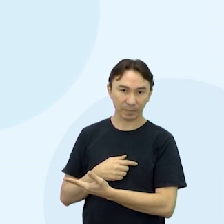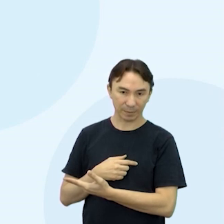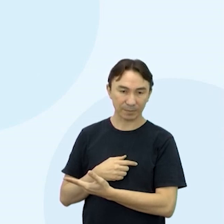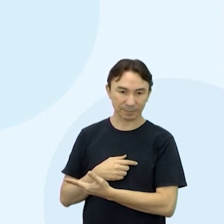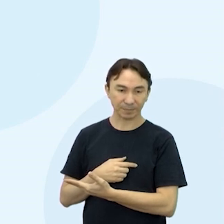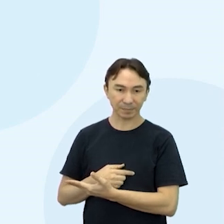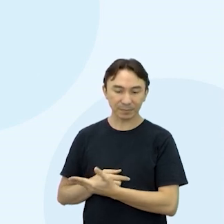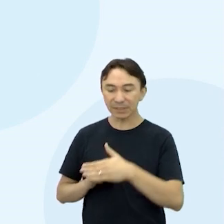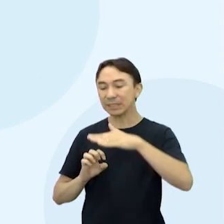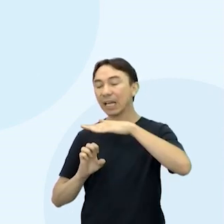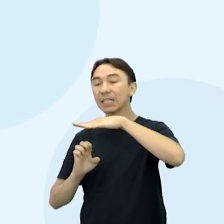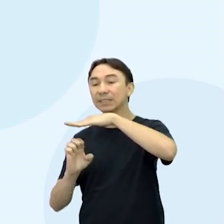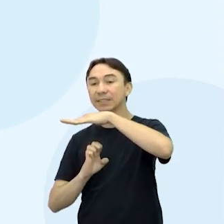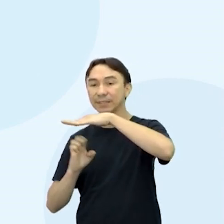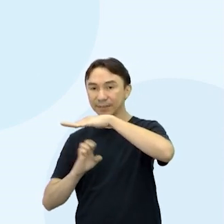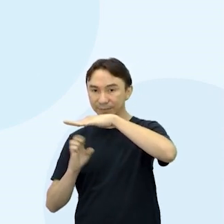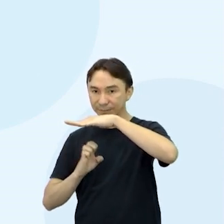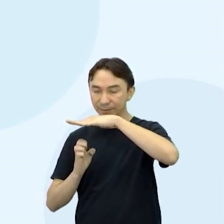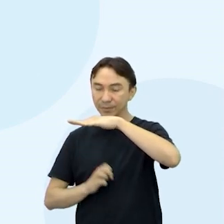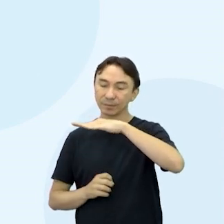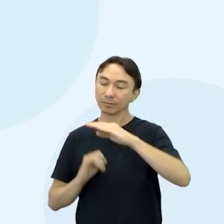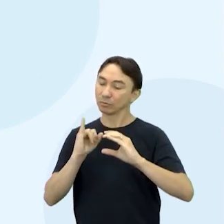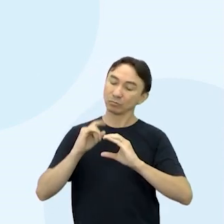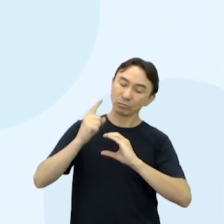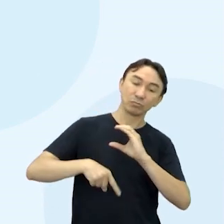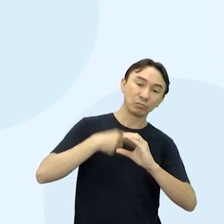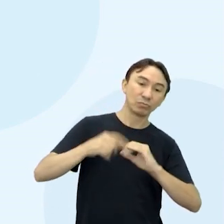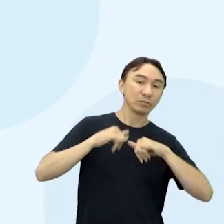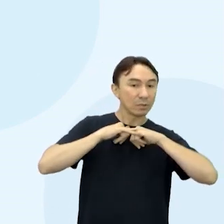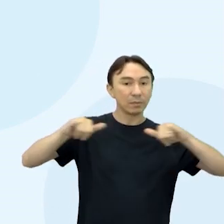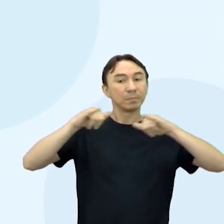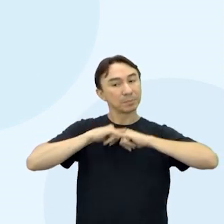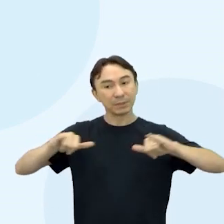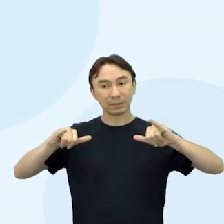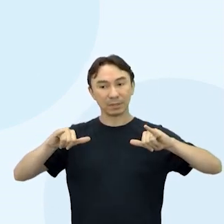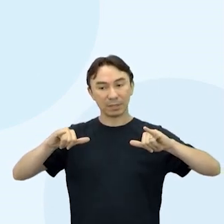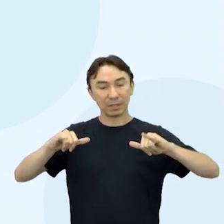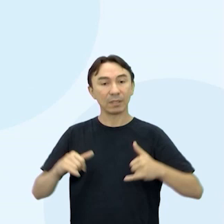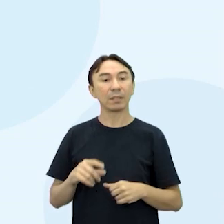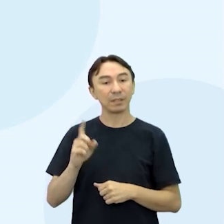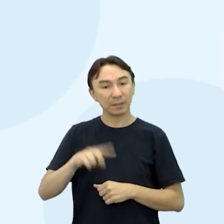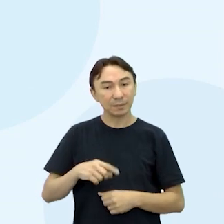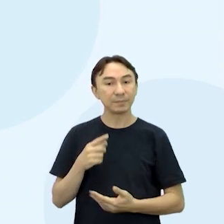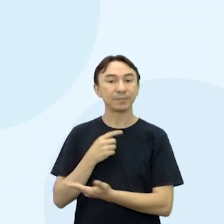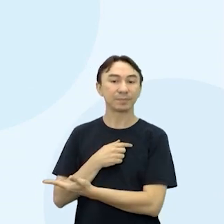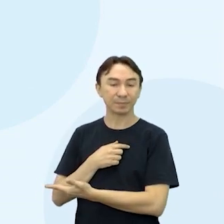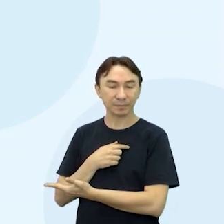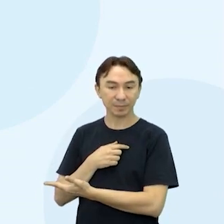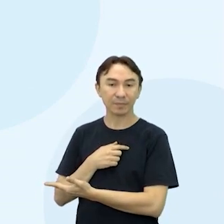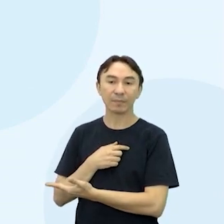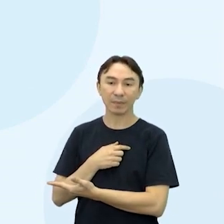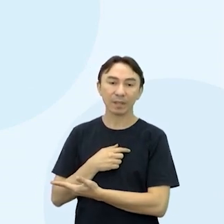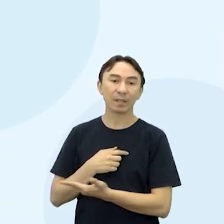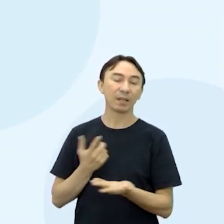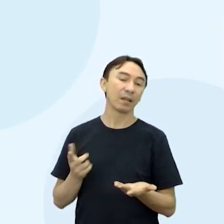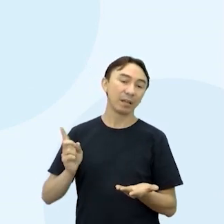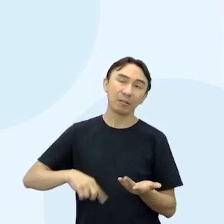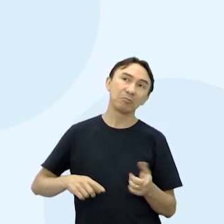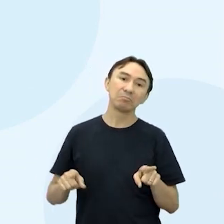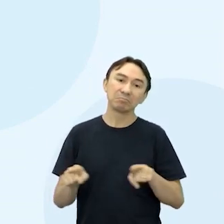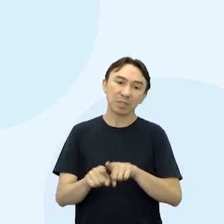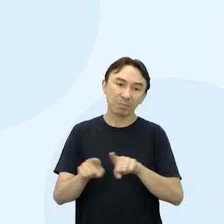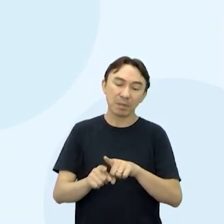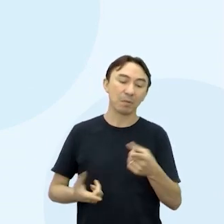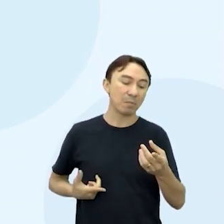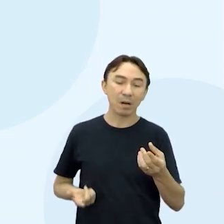notícias, ou agência noticiosa, também chamada de serviço de notícias, a agência de imprensa e associação de imprensa é